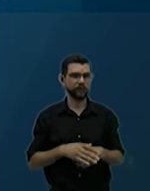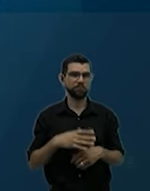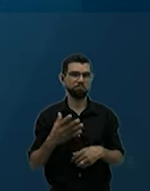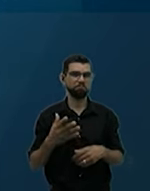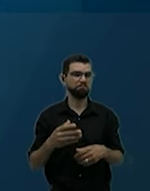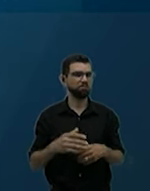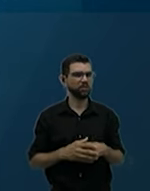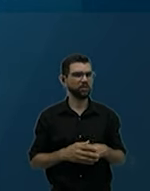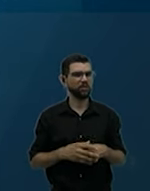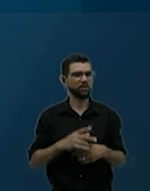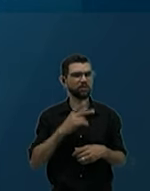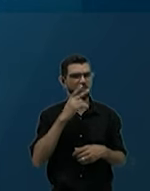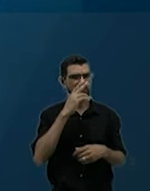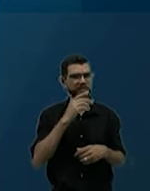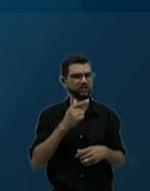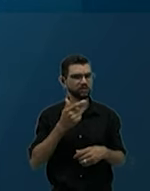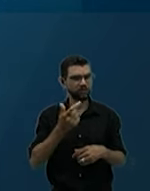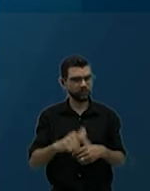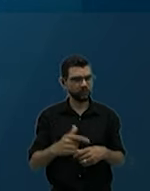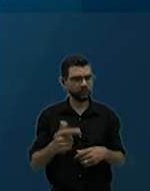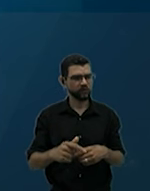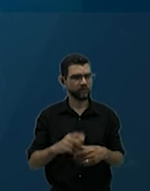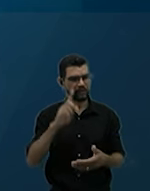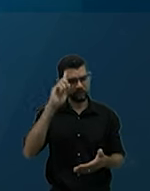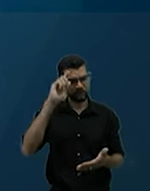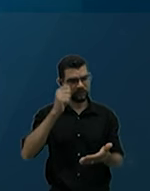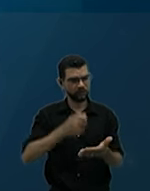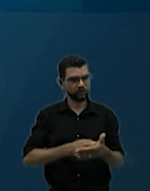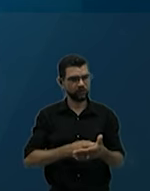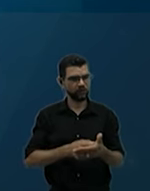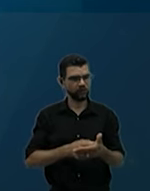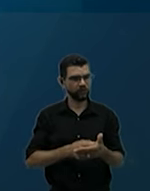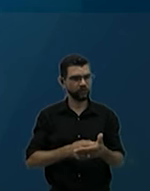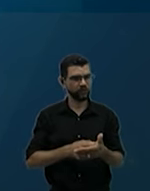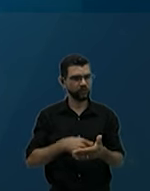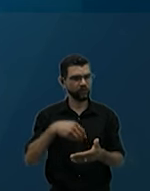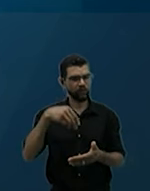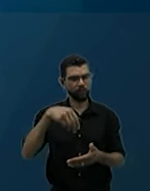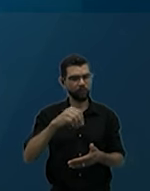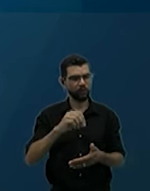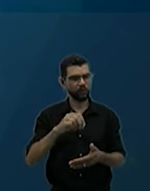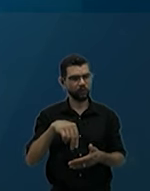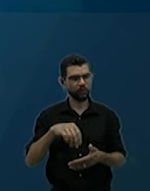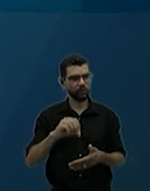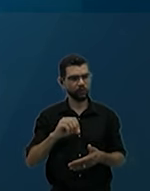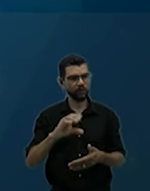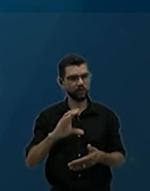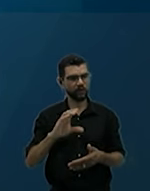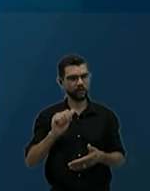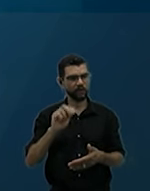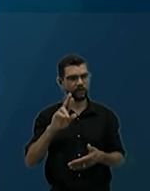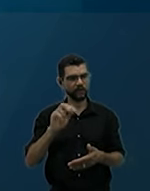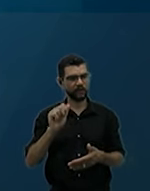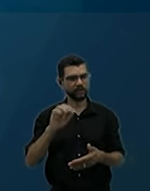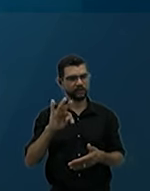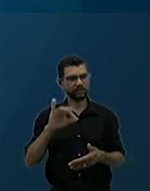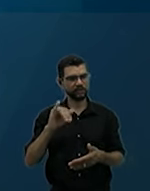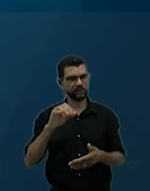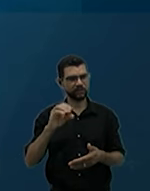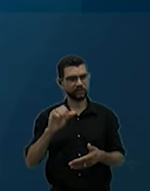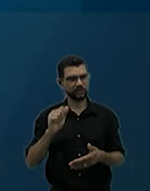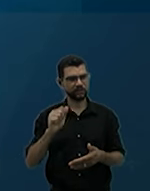monocráticas, confirmando ou reformando, mas sempre adotando a conclusão de que o termo